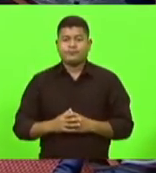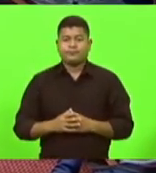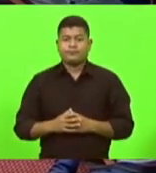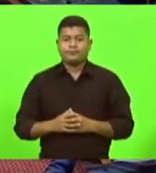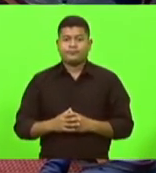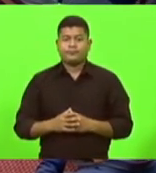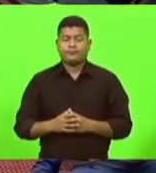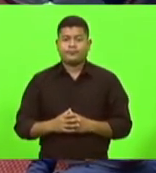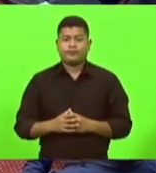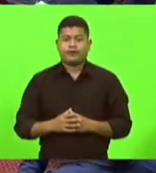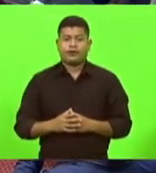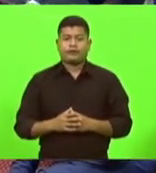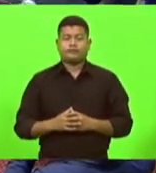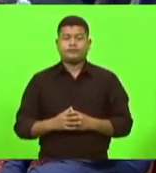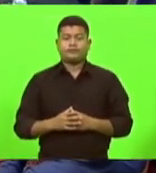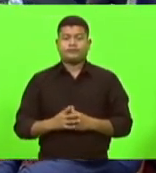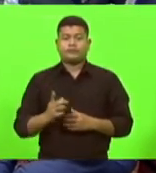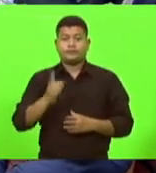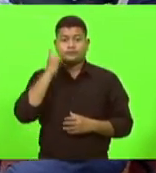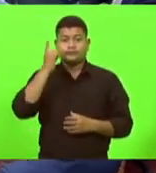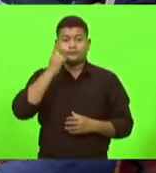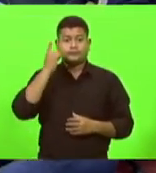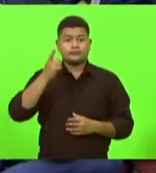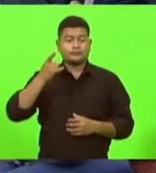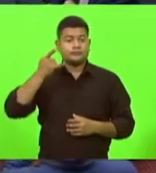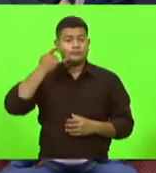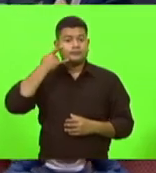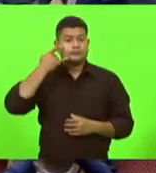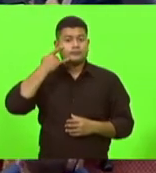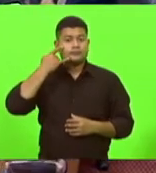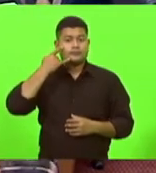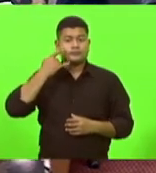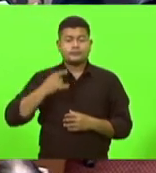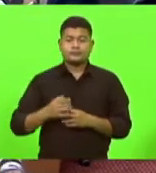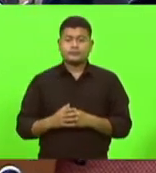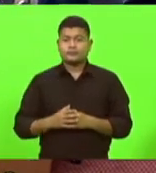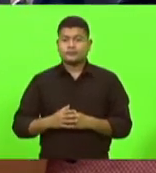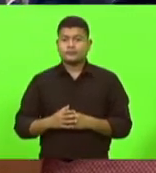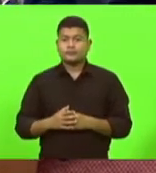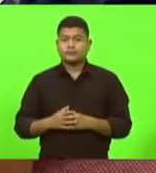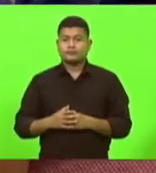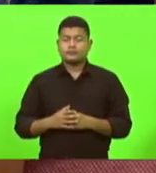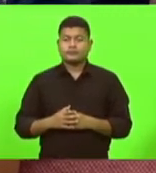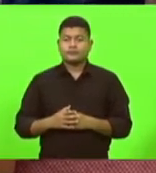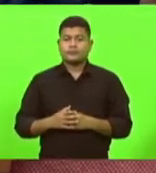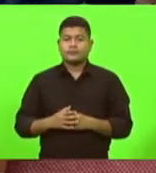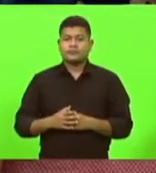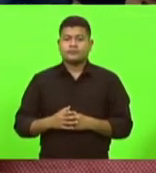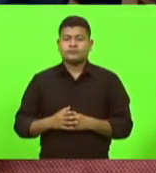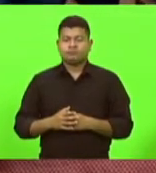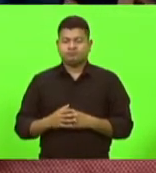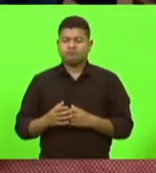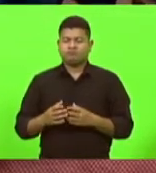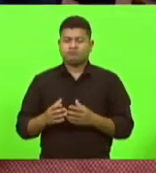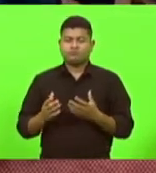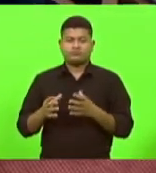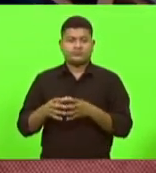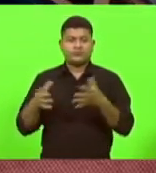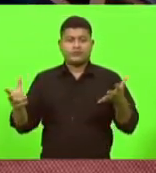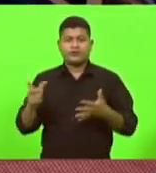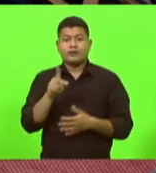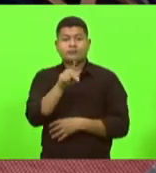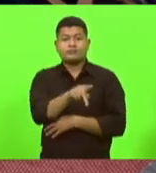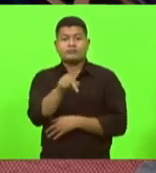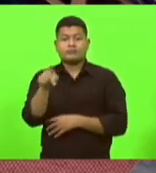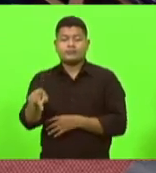deputado. Como vota o deputado Mauro de Nadal? Meu voto é o nosso grande professor aqui da casa, nosso querido